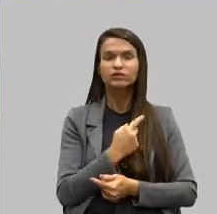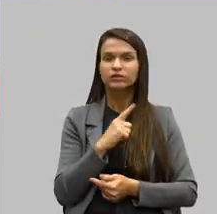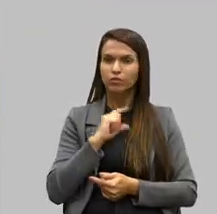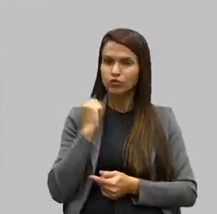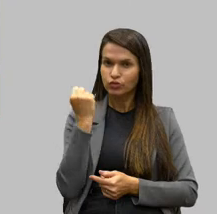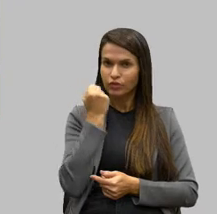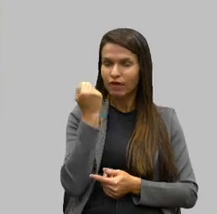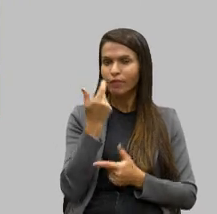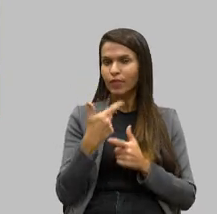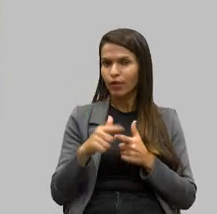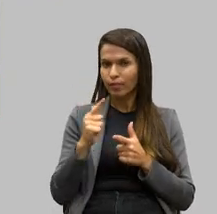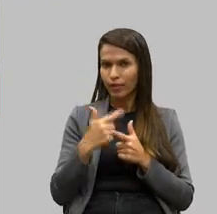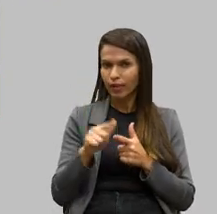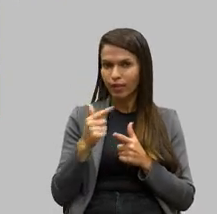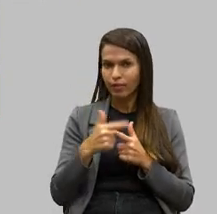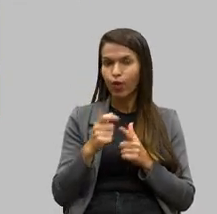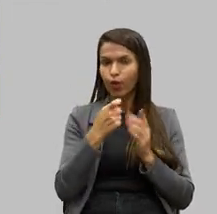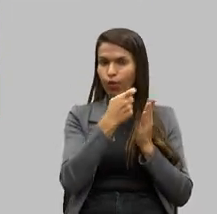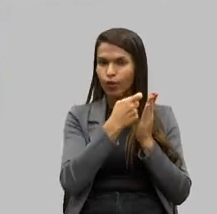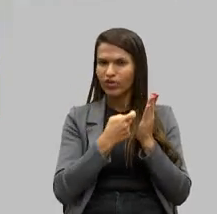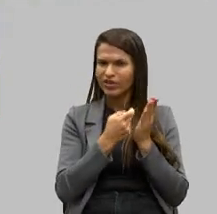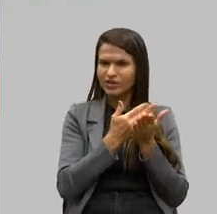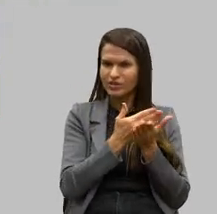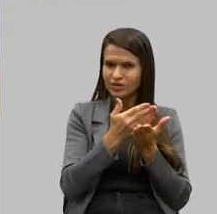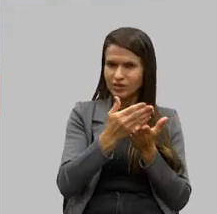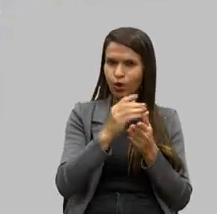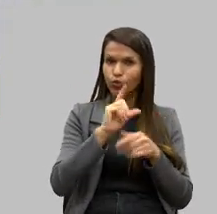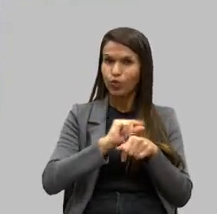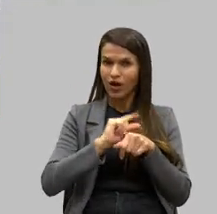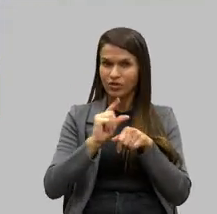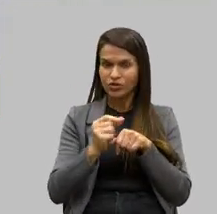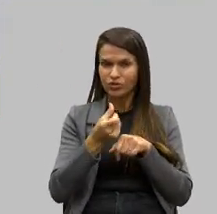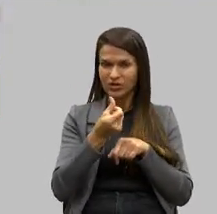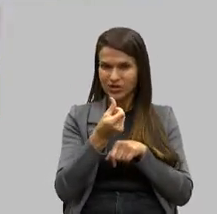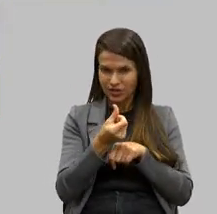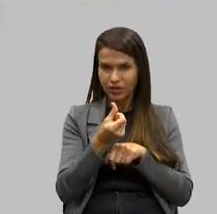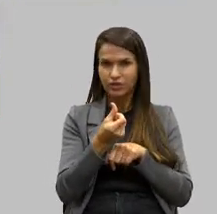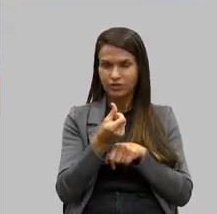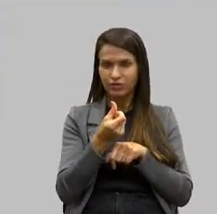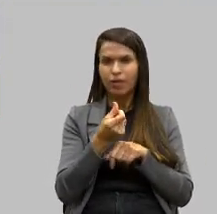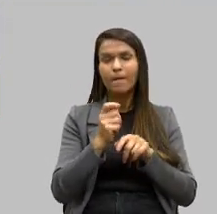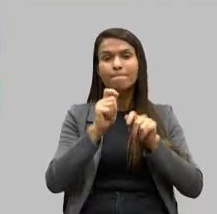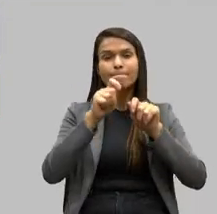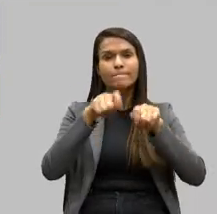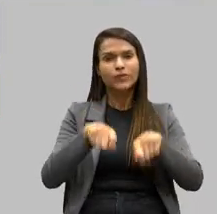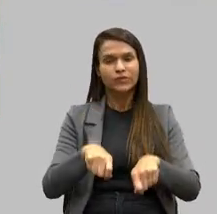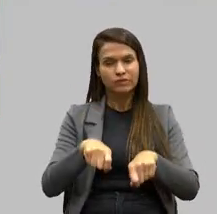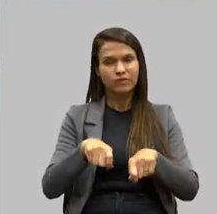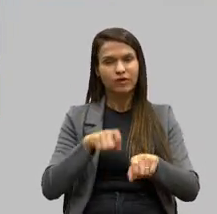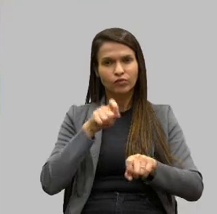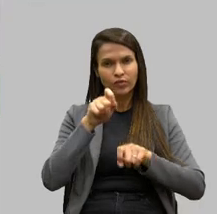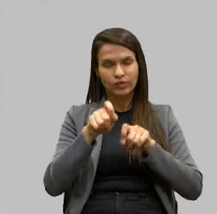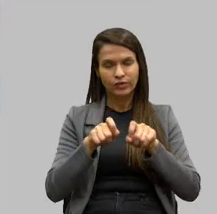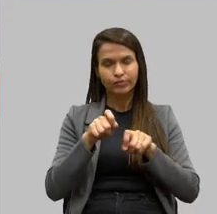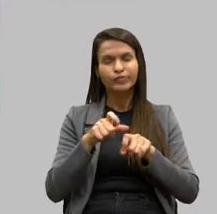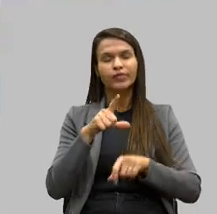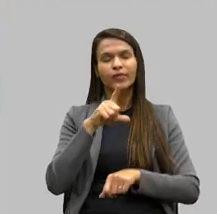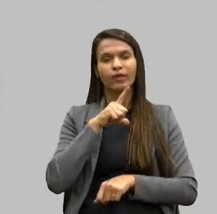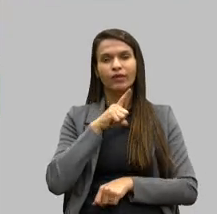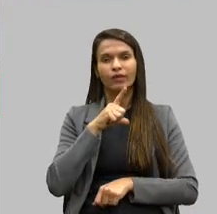problema, porque o texto inicial do artigo 6º, ele possibilitava que houvesse